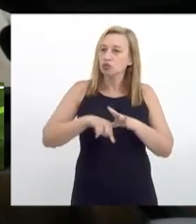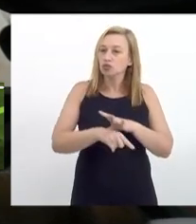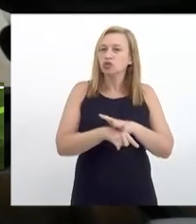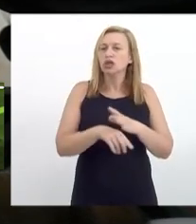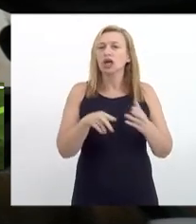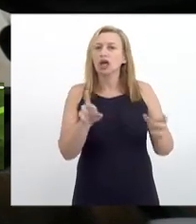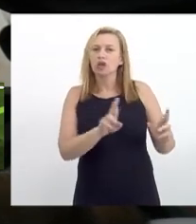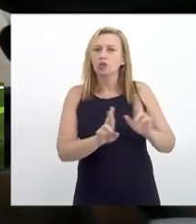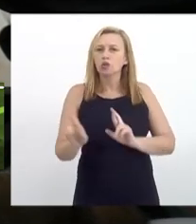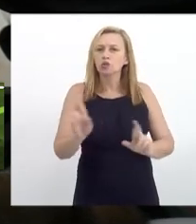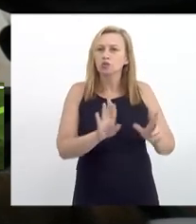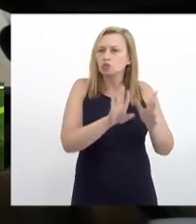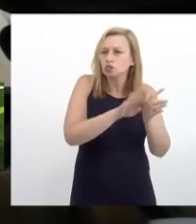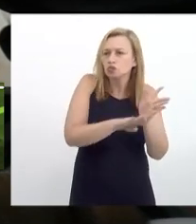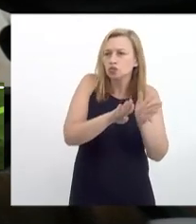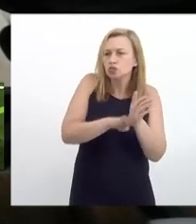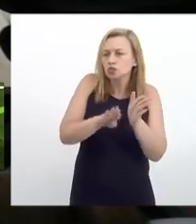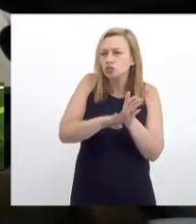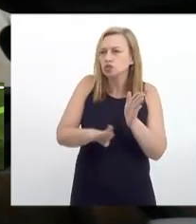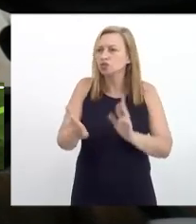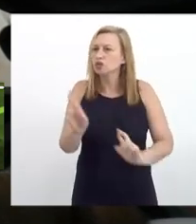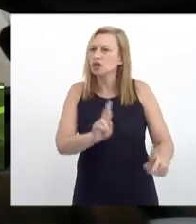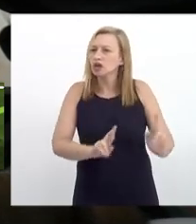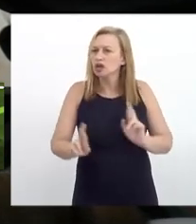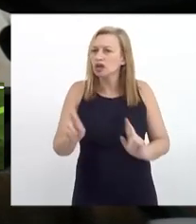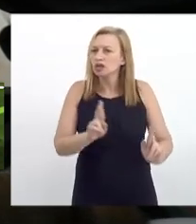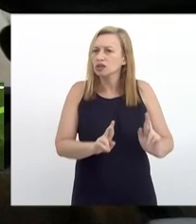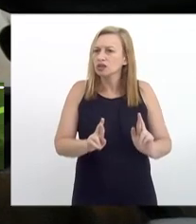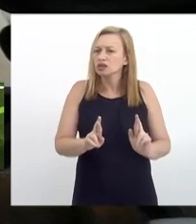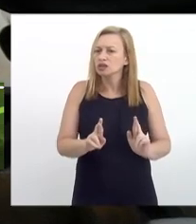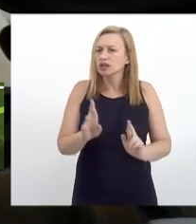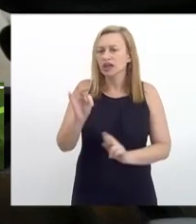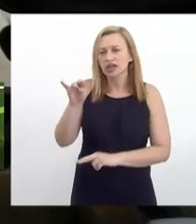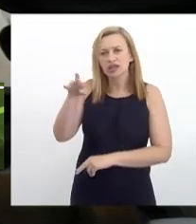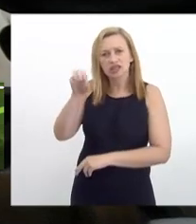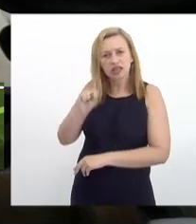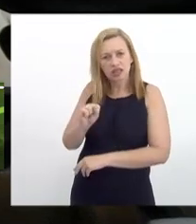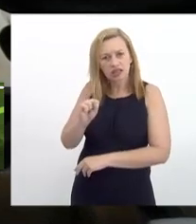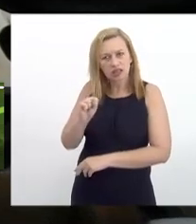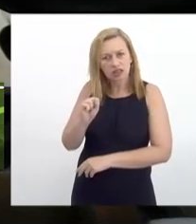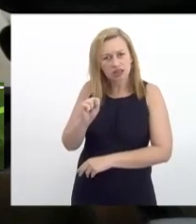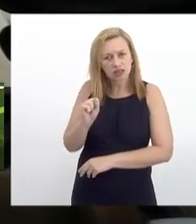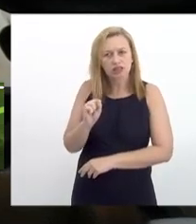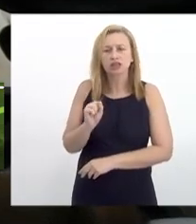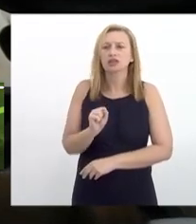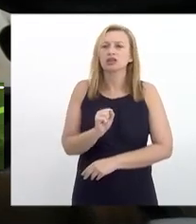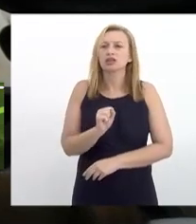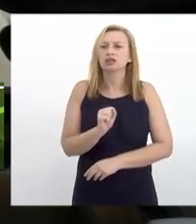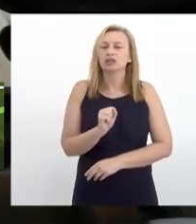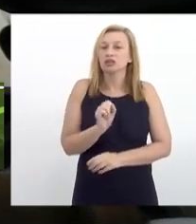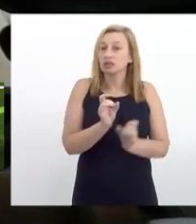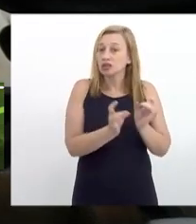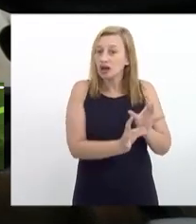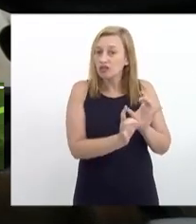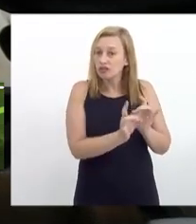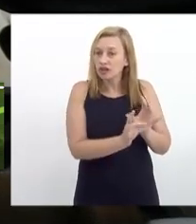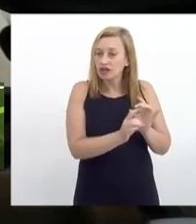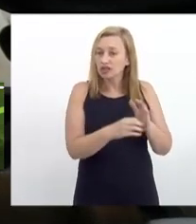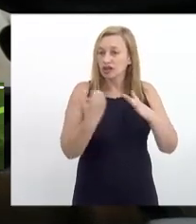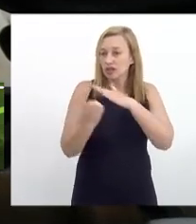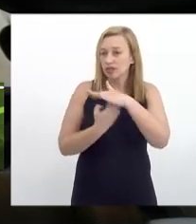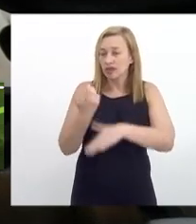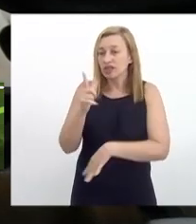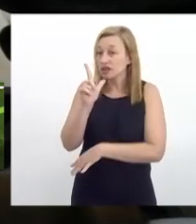aos gastos relativos às receitas advindas da venda da CEDAI, que,